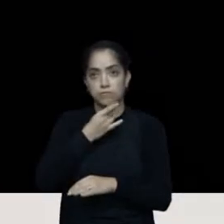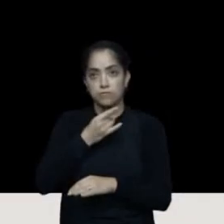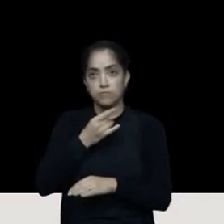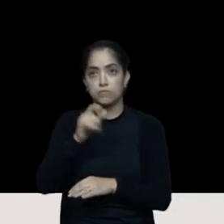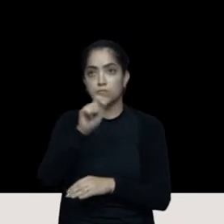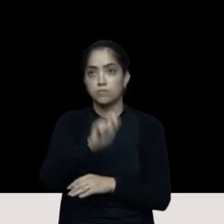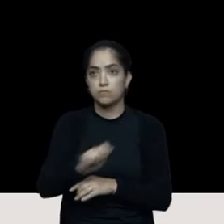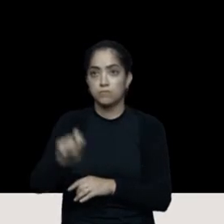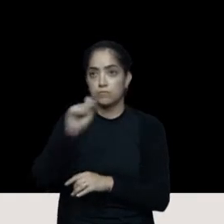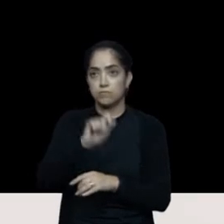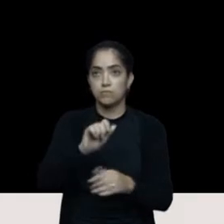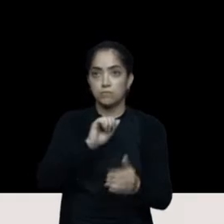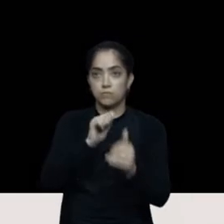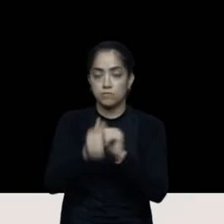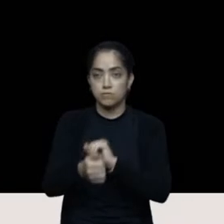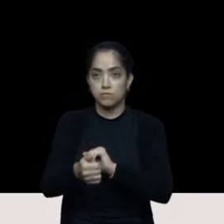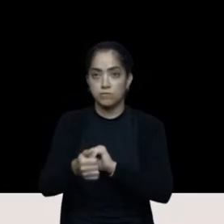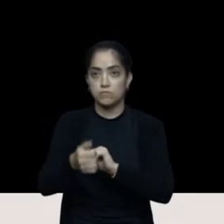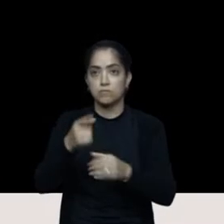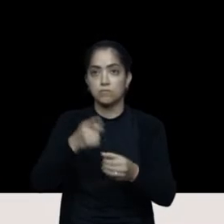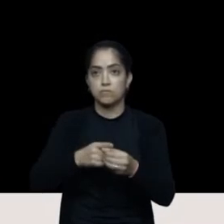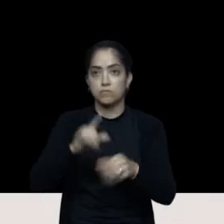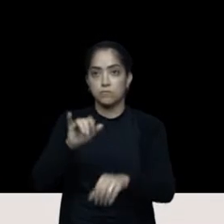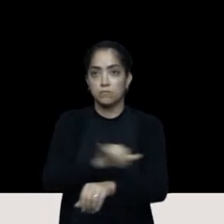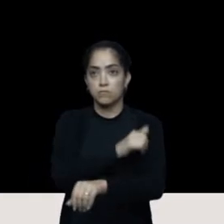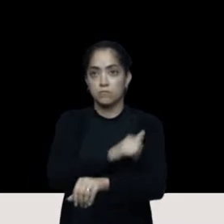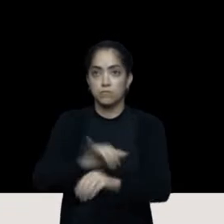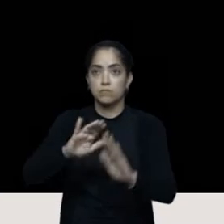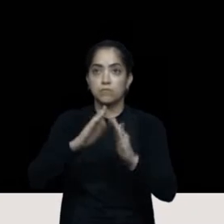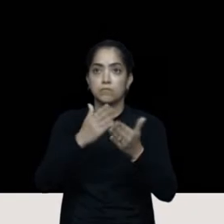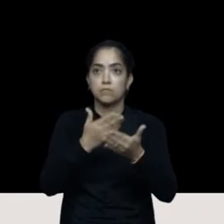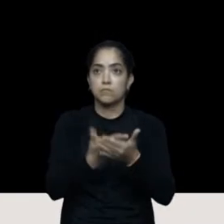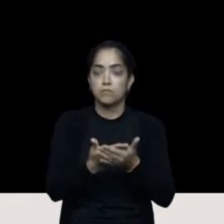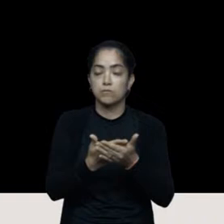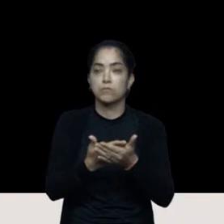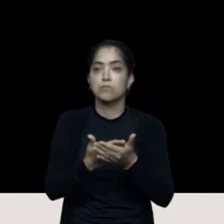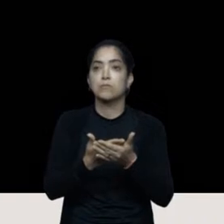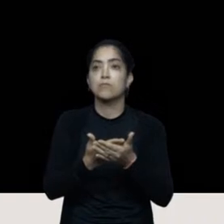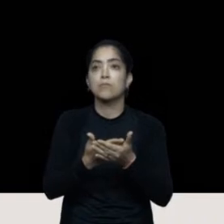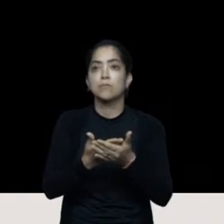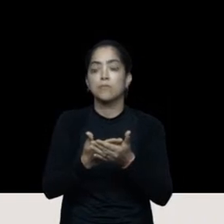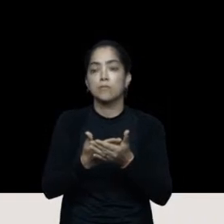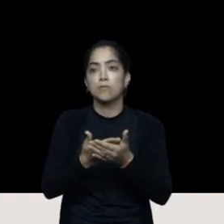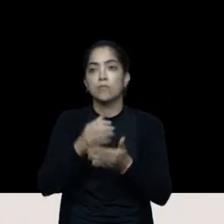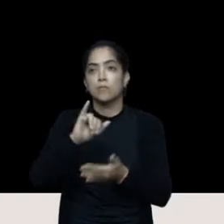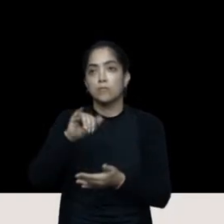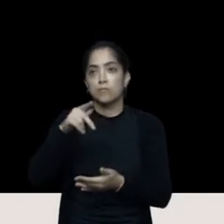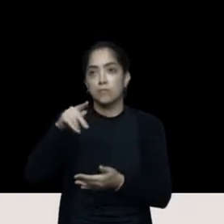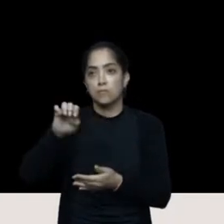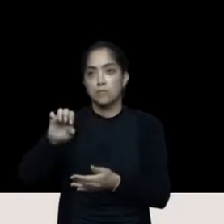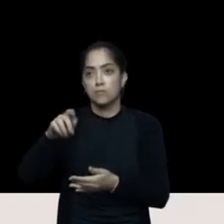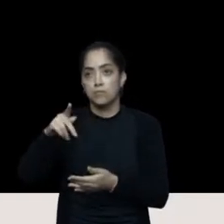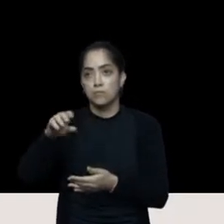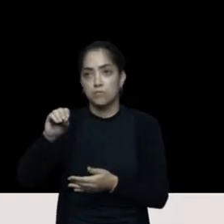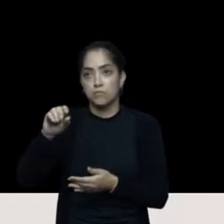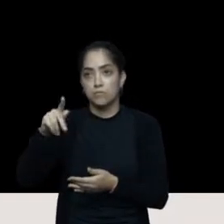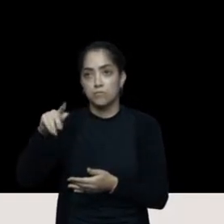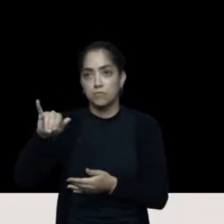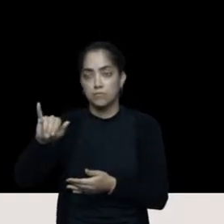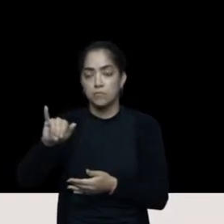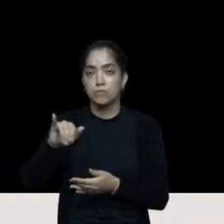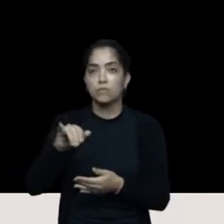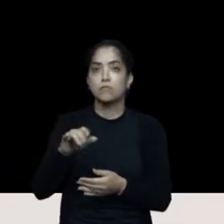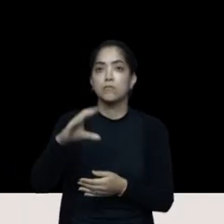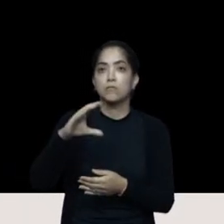Associação Atletismo de Itapiranga, a Escola de Educação Básica Humberto Machado, da linha IP-POP, e a atleta Tainara Mess,